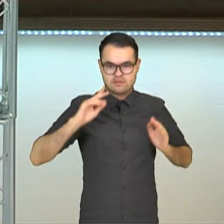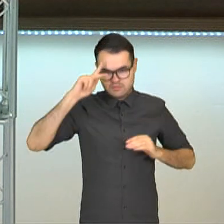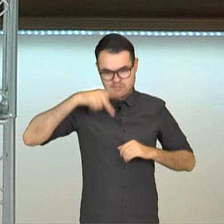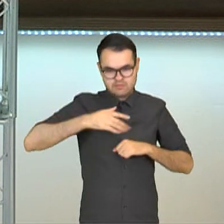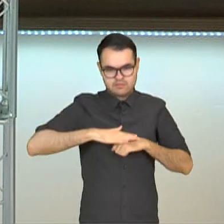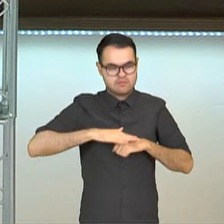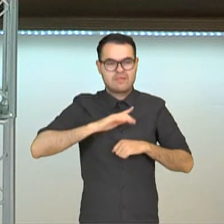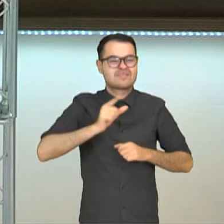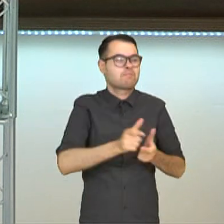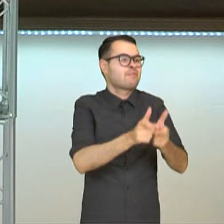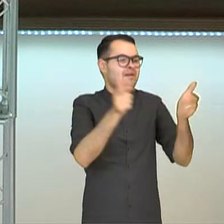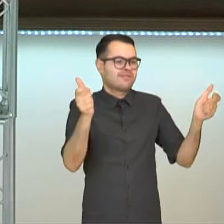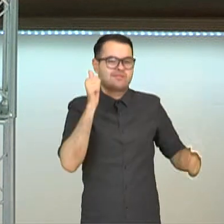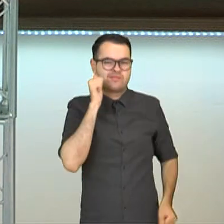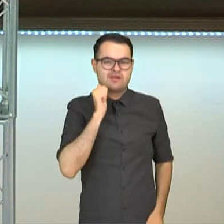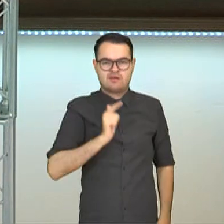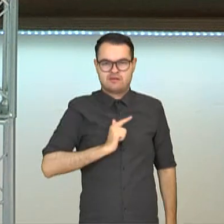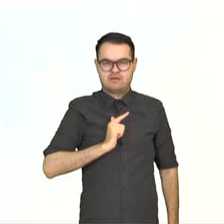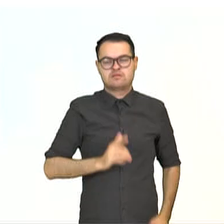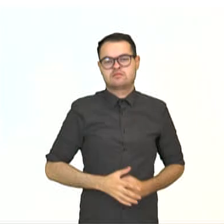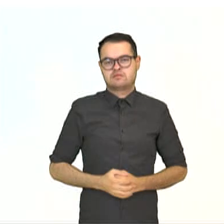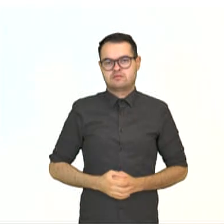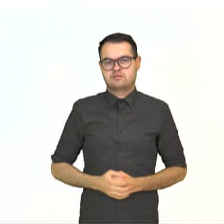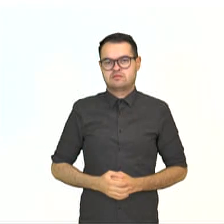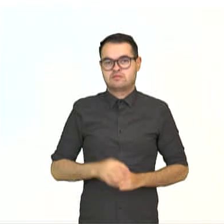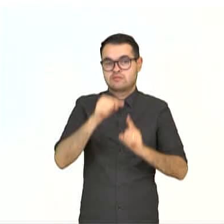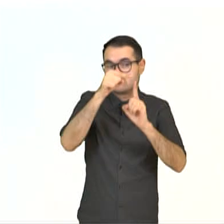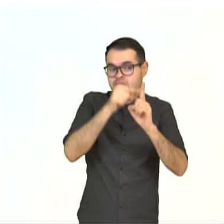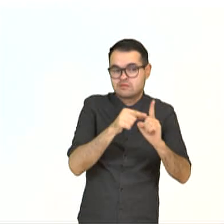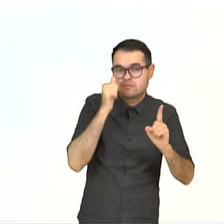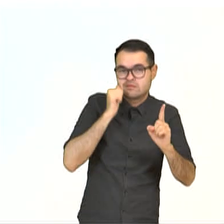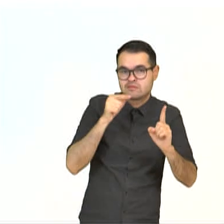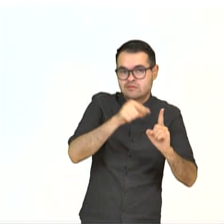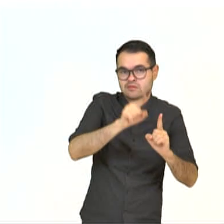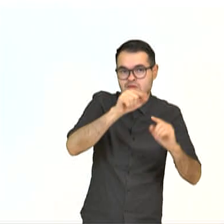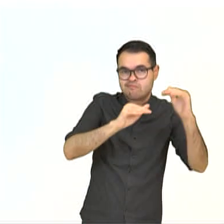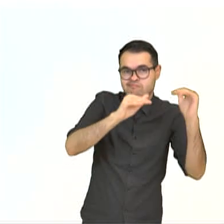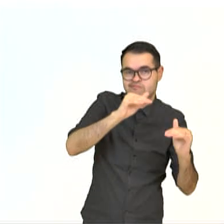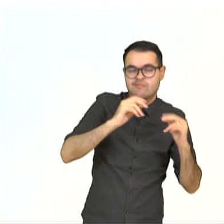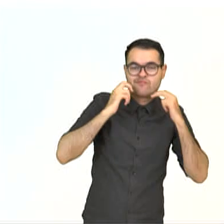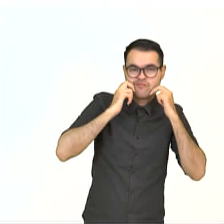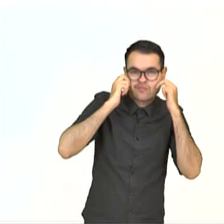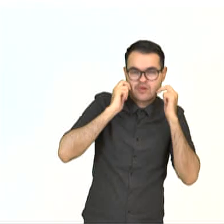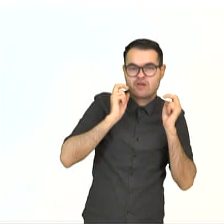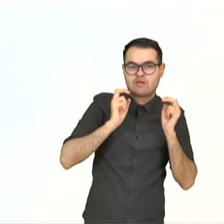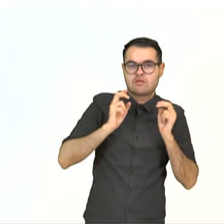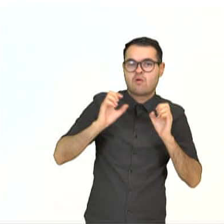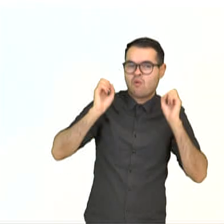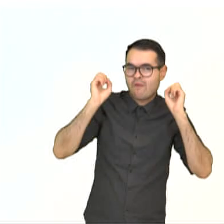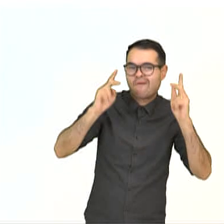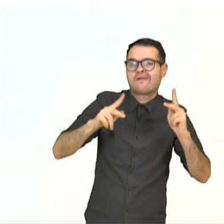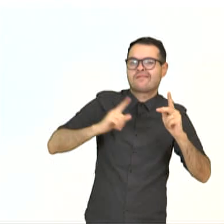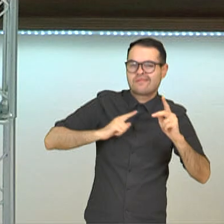mulheres tem. E aí ela diz: esta espécie ainda envergonhada, aceito